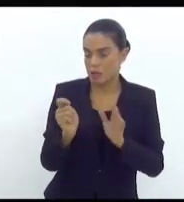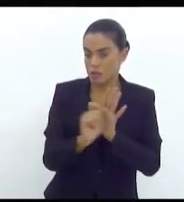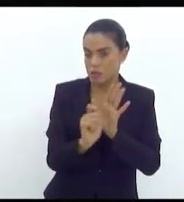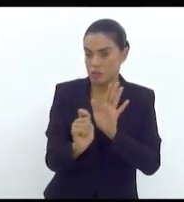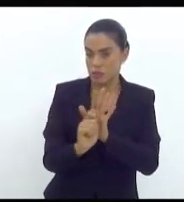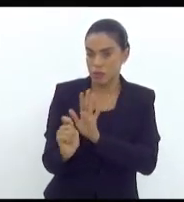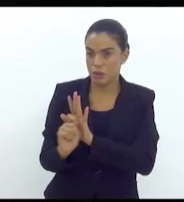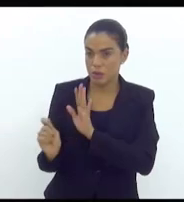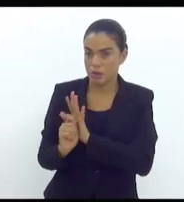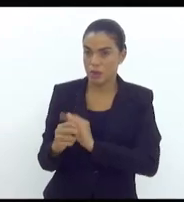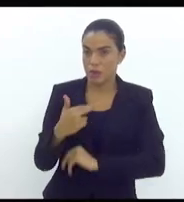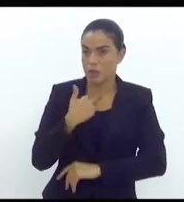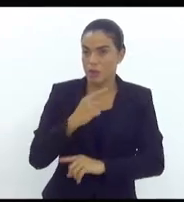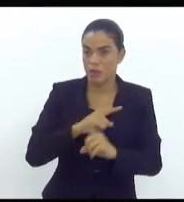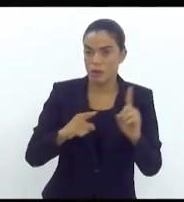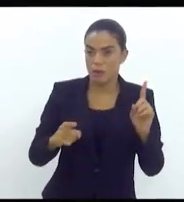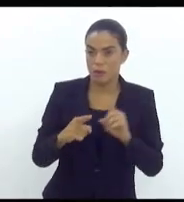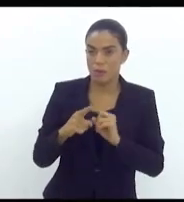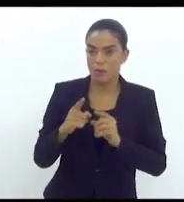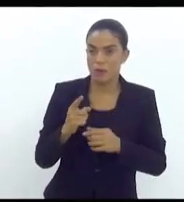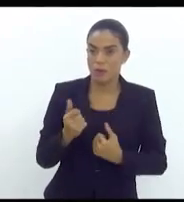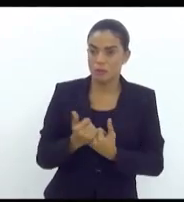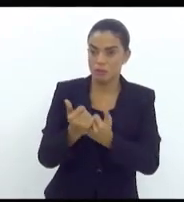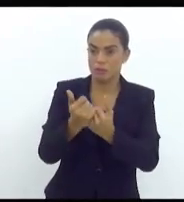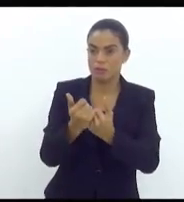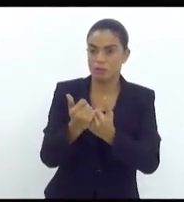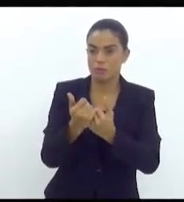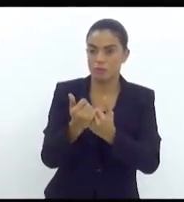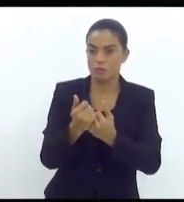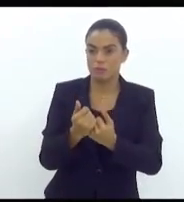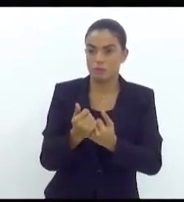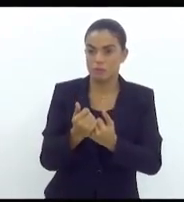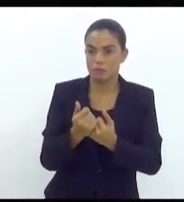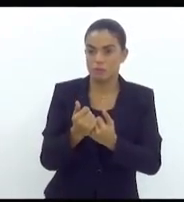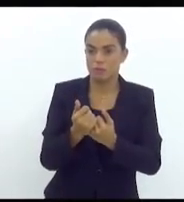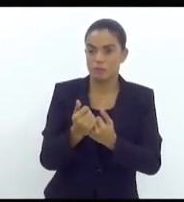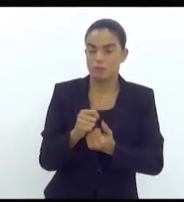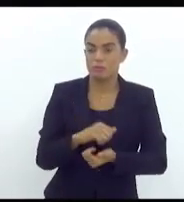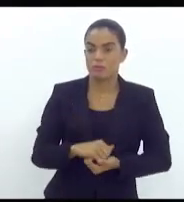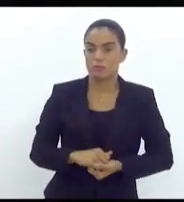podemos ser favoráveis a isso